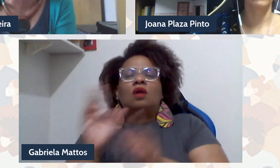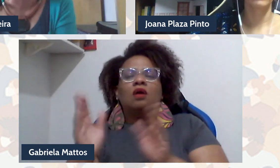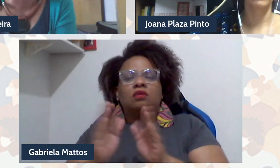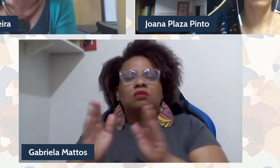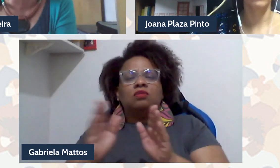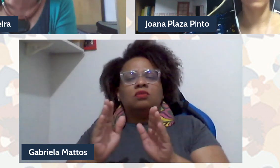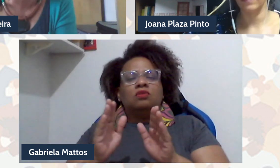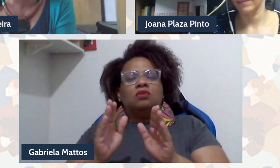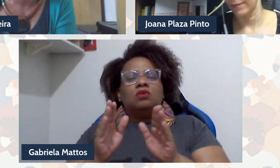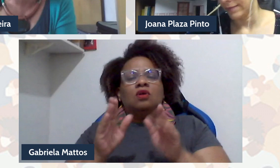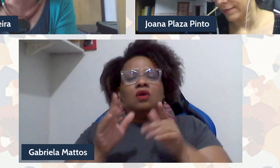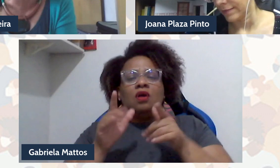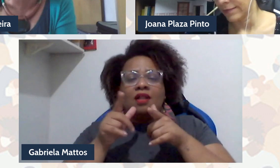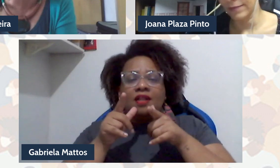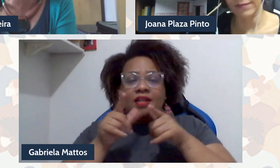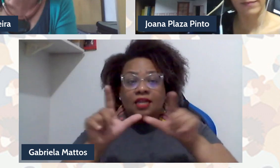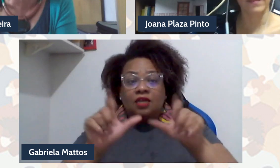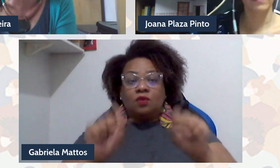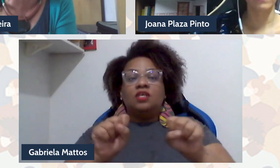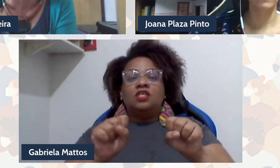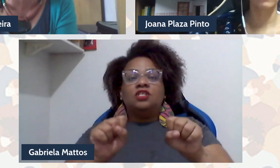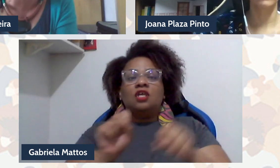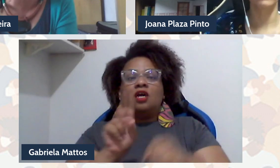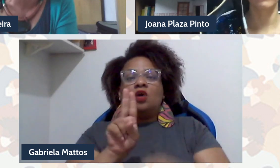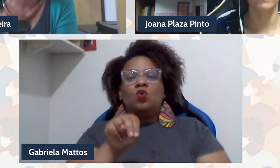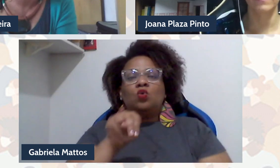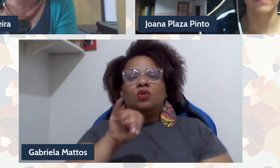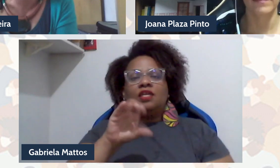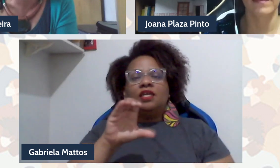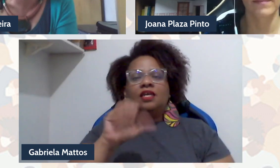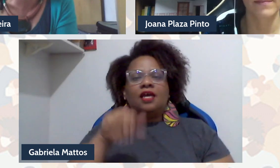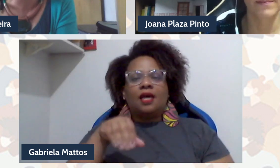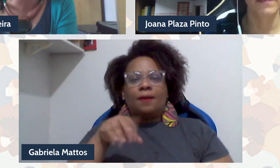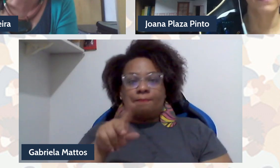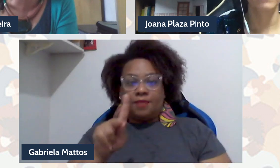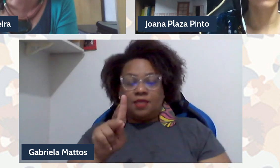Unicamp, sob orientação de Kanavilil Rajagopalan.